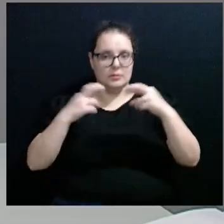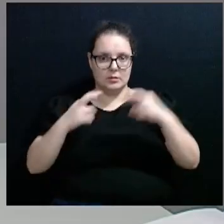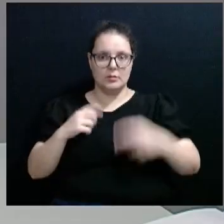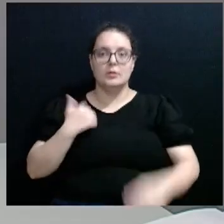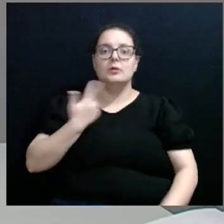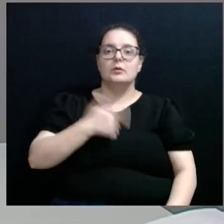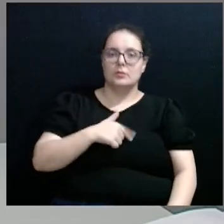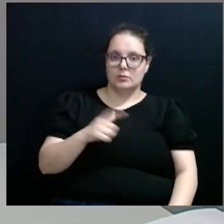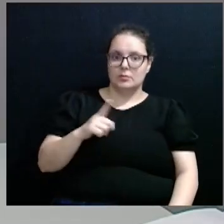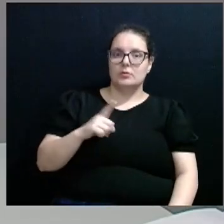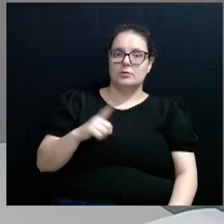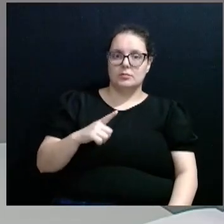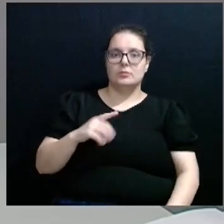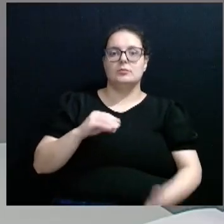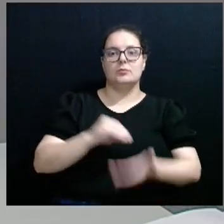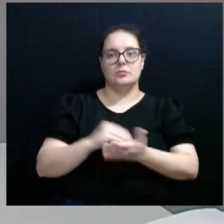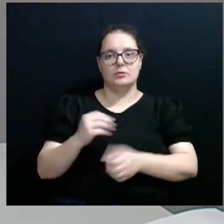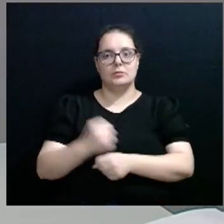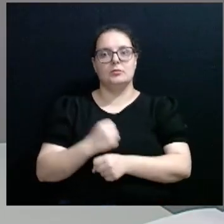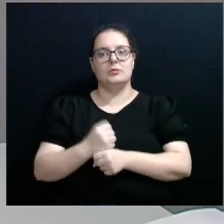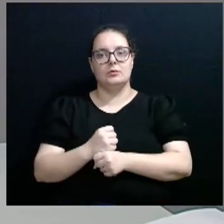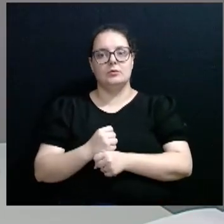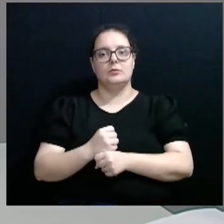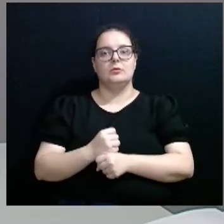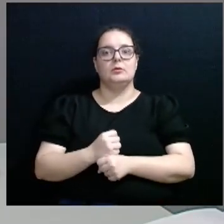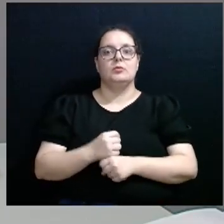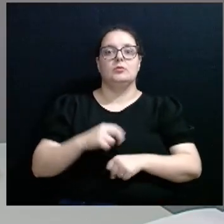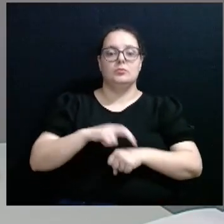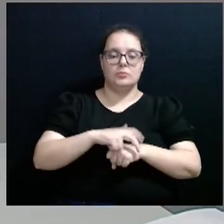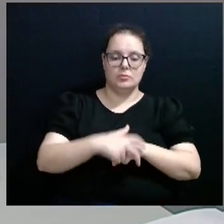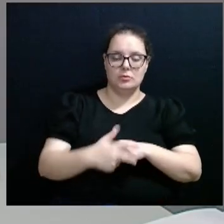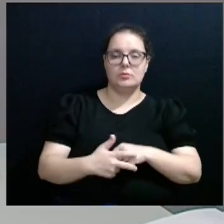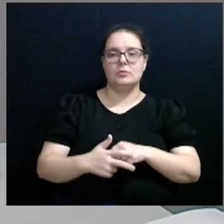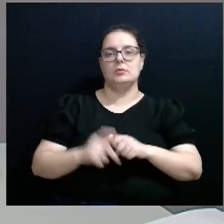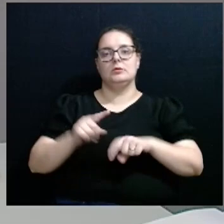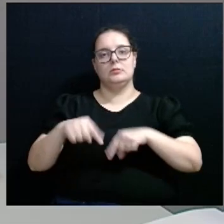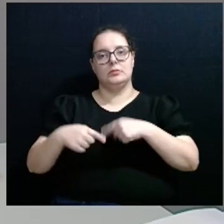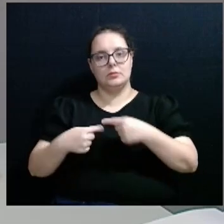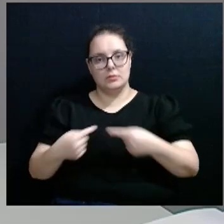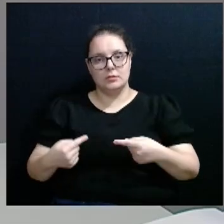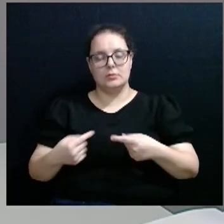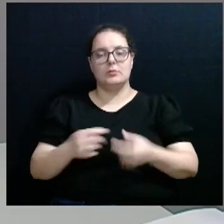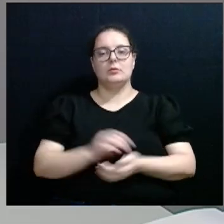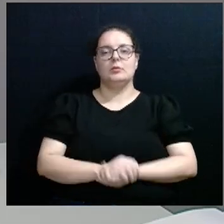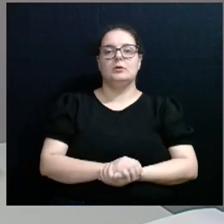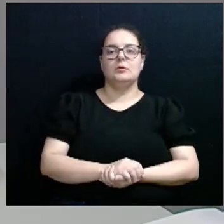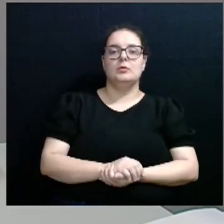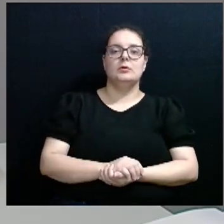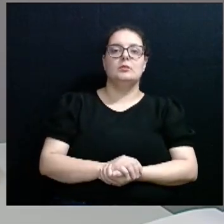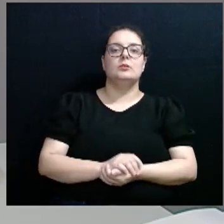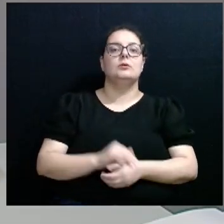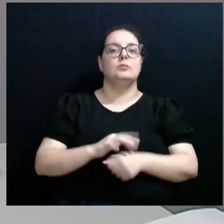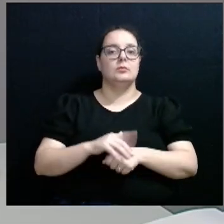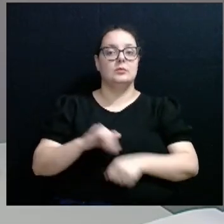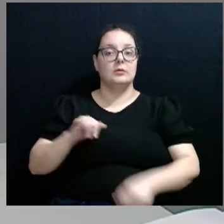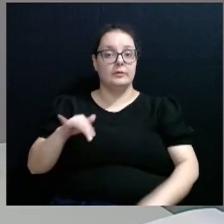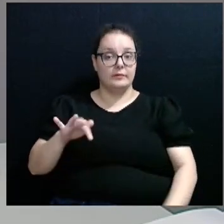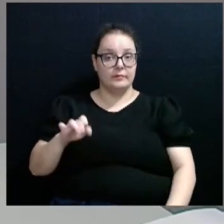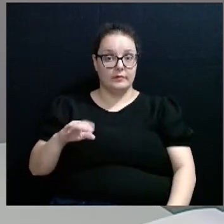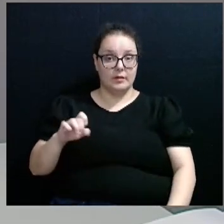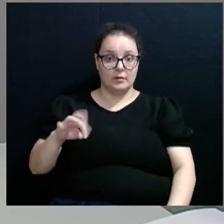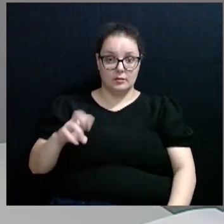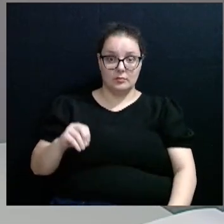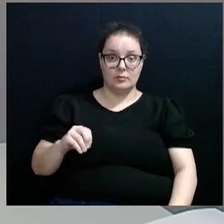nos últimos anos, expressivos casos de dengue, e entre outras doenças infecto-contagiosas também, nós encaminhamos